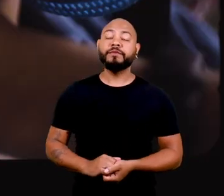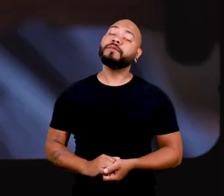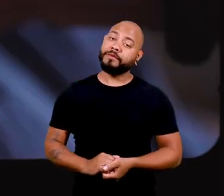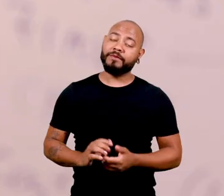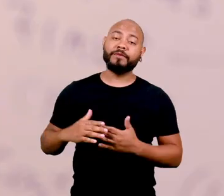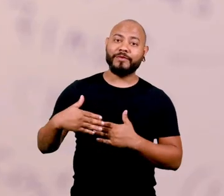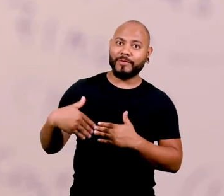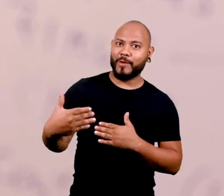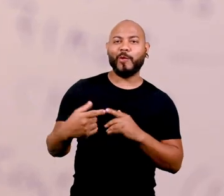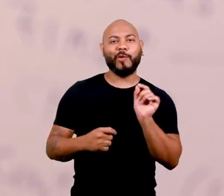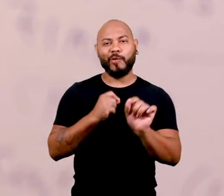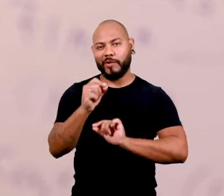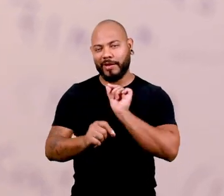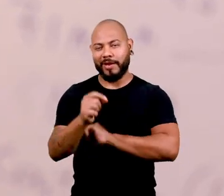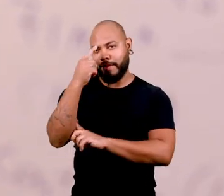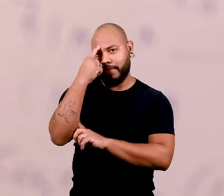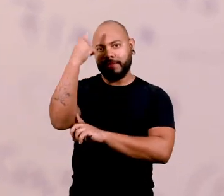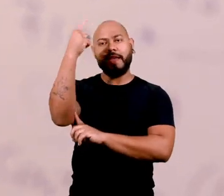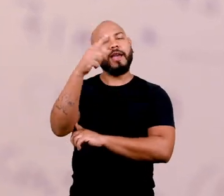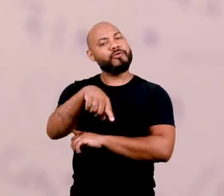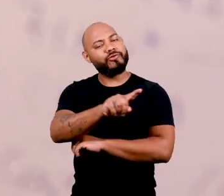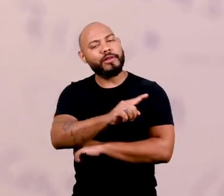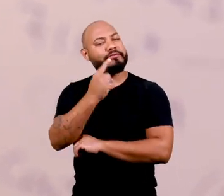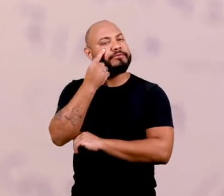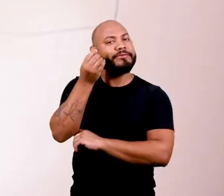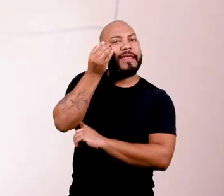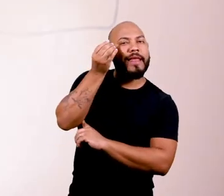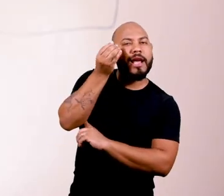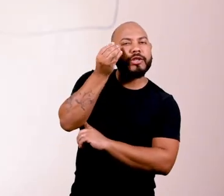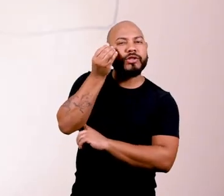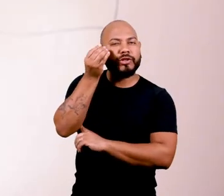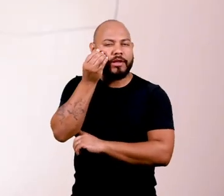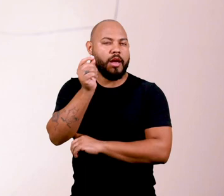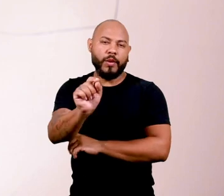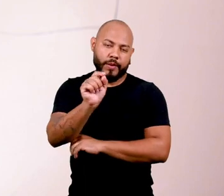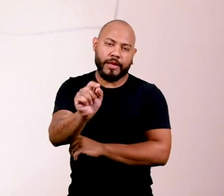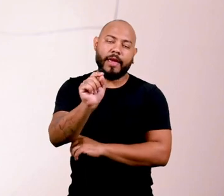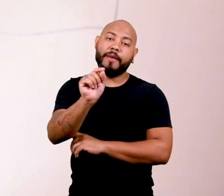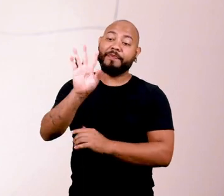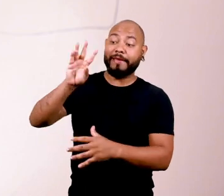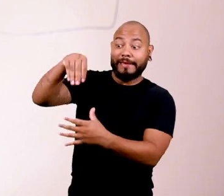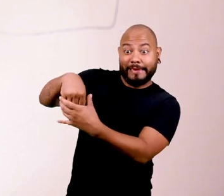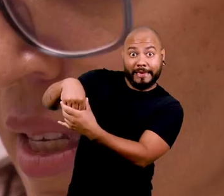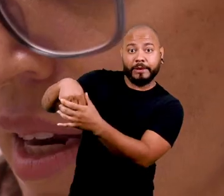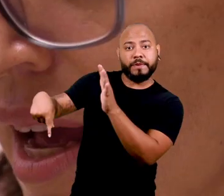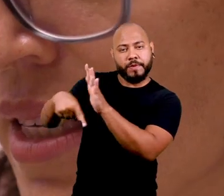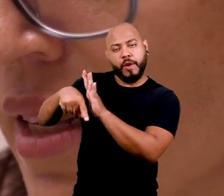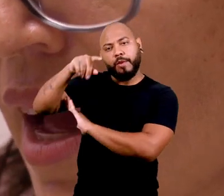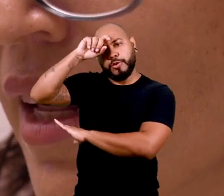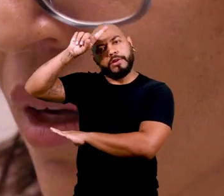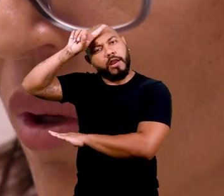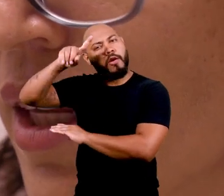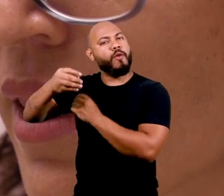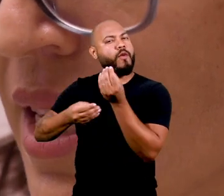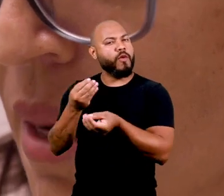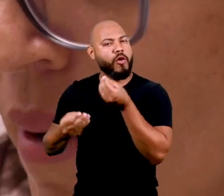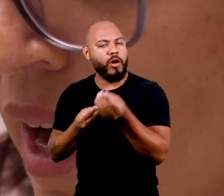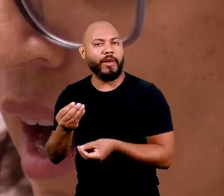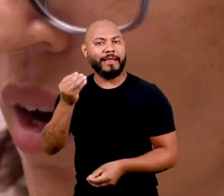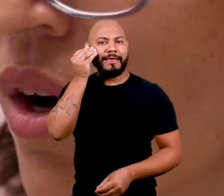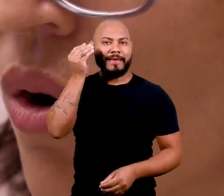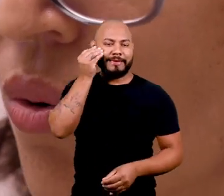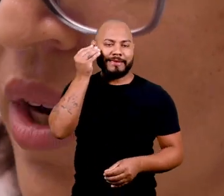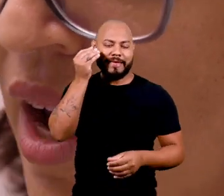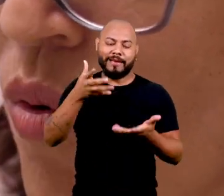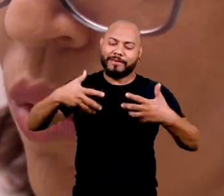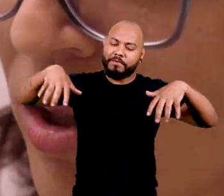Daí veio então a ideia de da gente testar a ayahuasca dentro do hospital, que seria essa ideia então de tentar